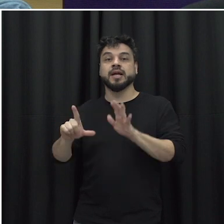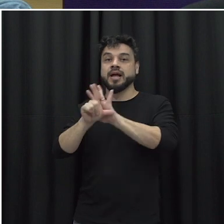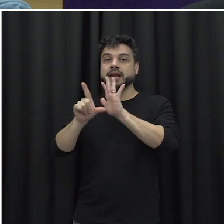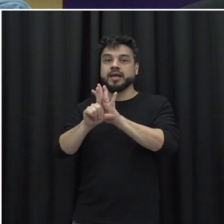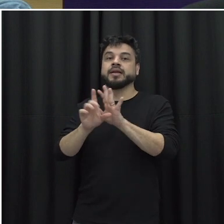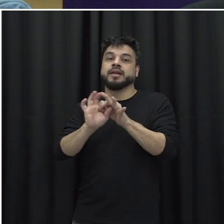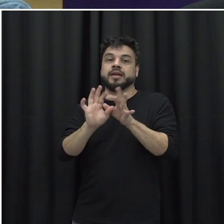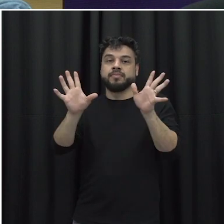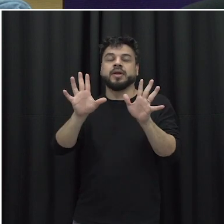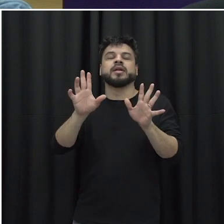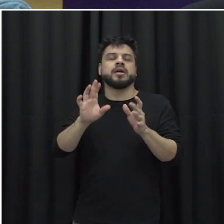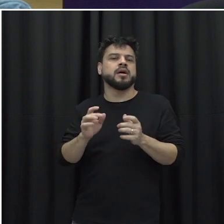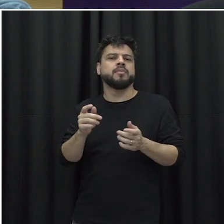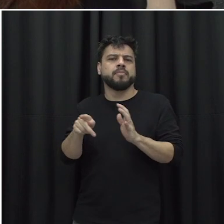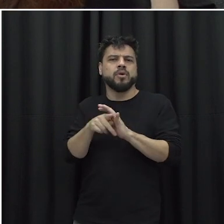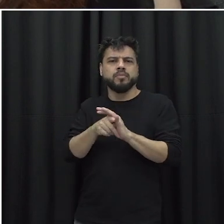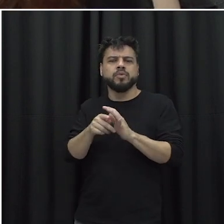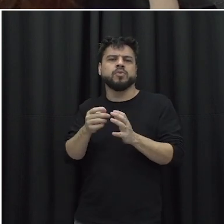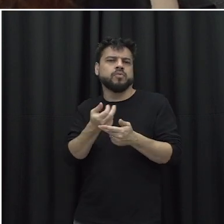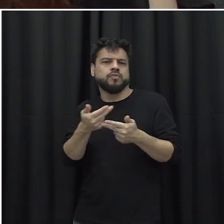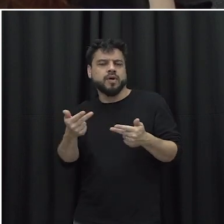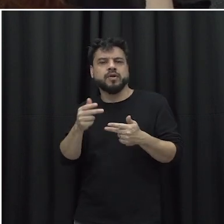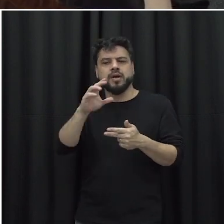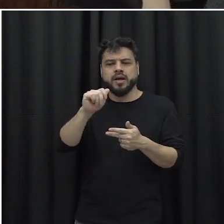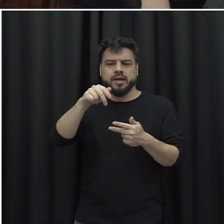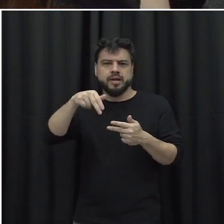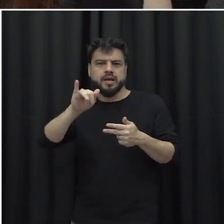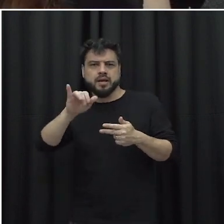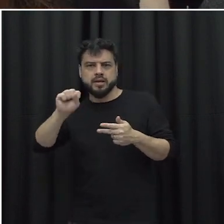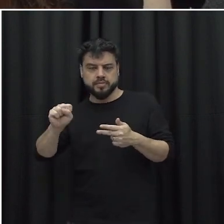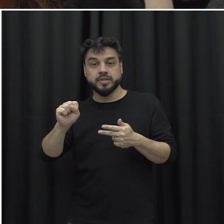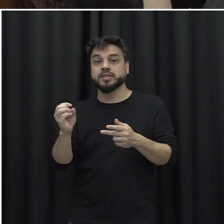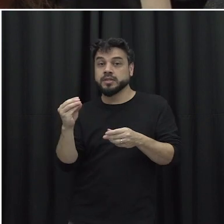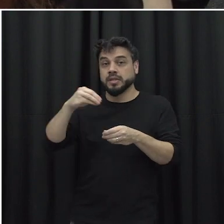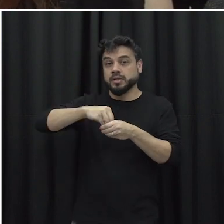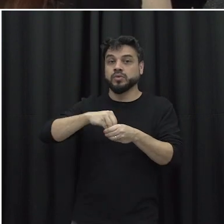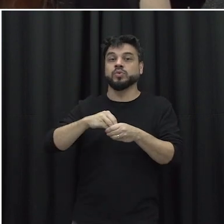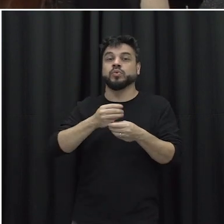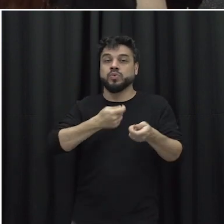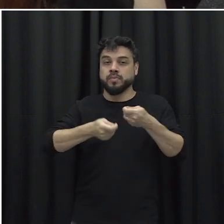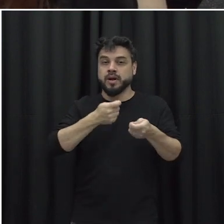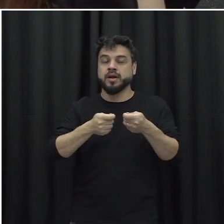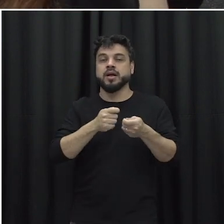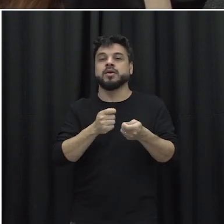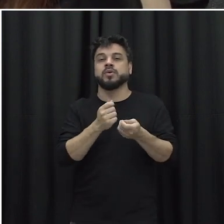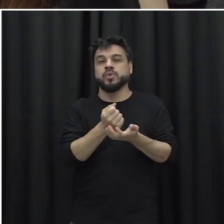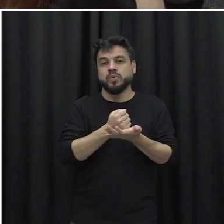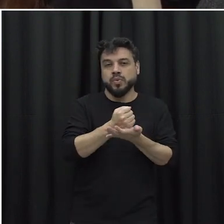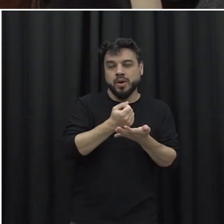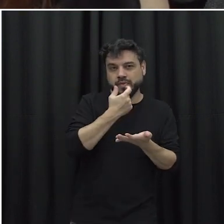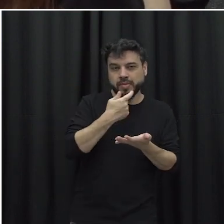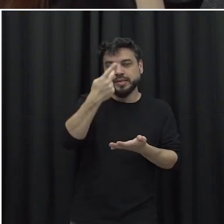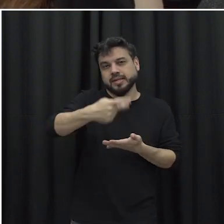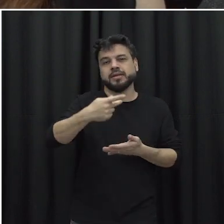permite autorização sanitária para produtos à base de cannabis entrarem no mercado farmacêutico brasileiro. Então, a